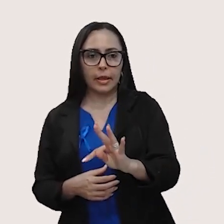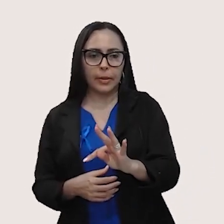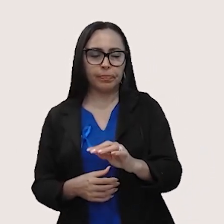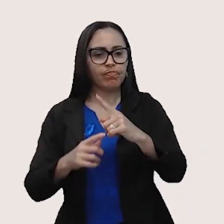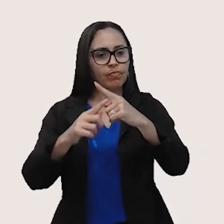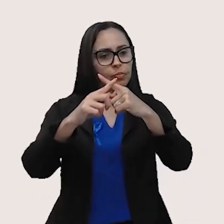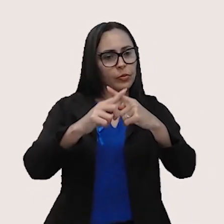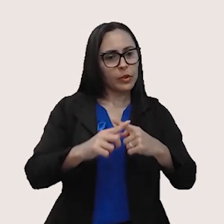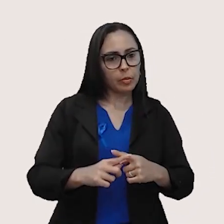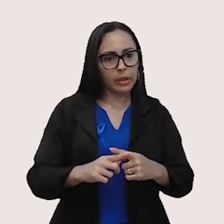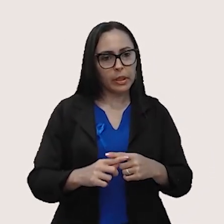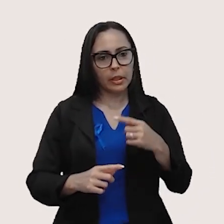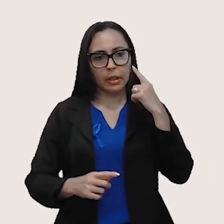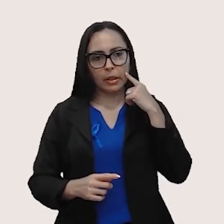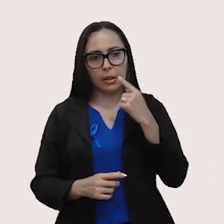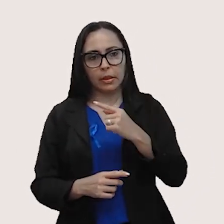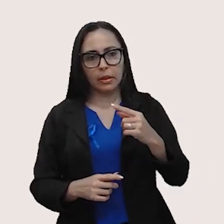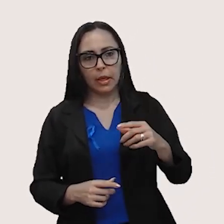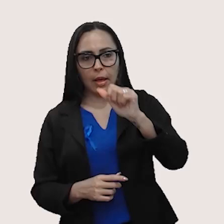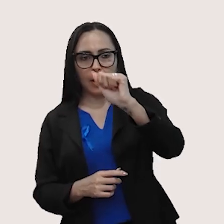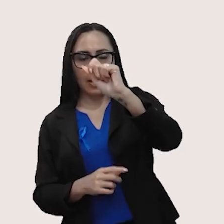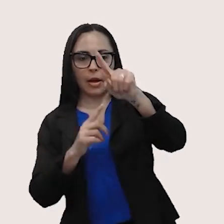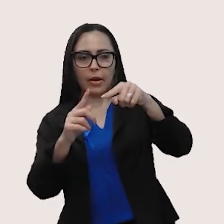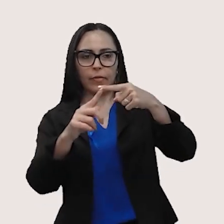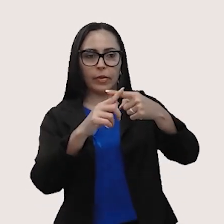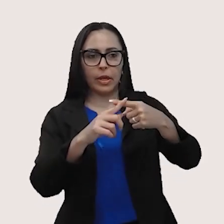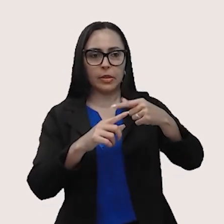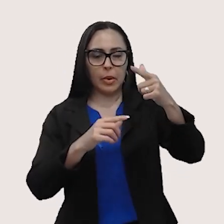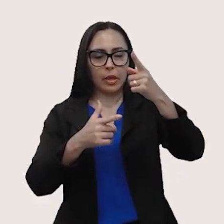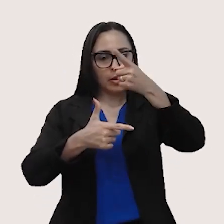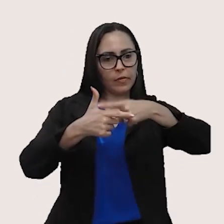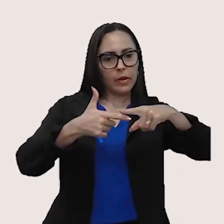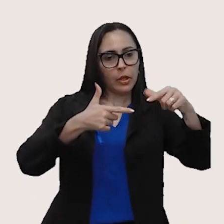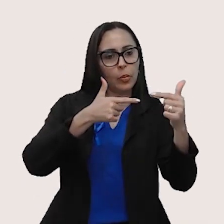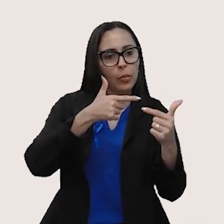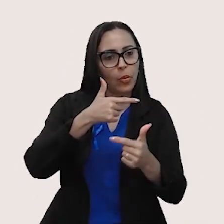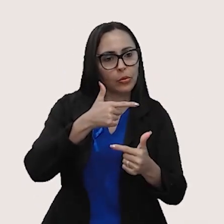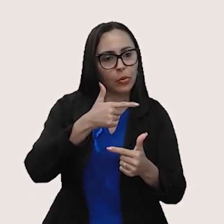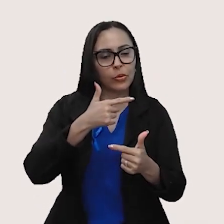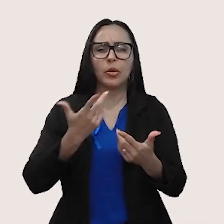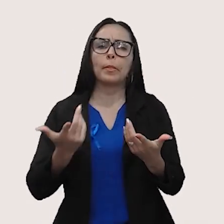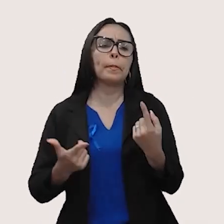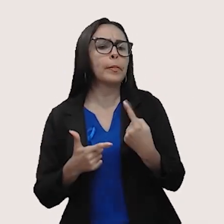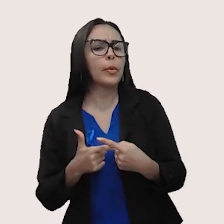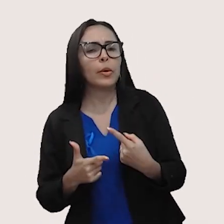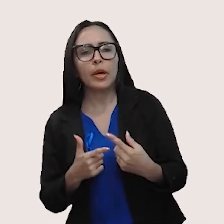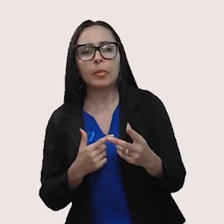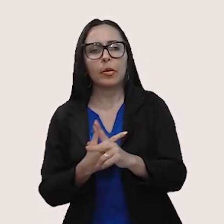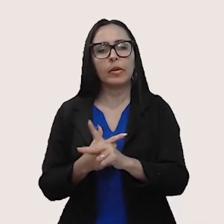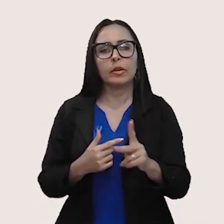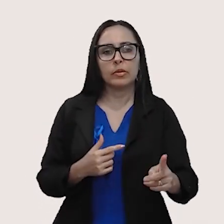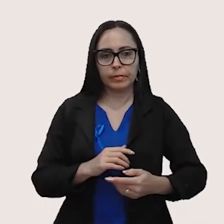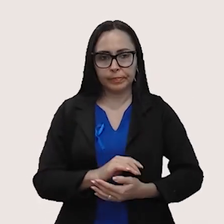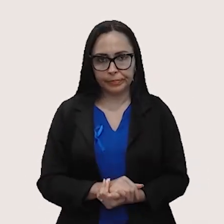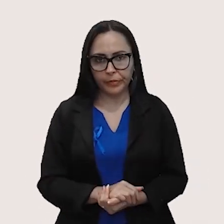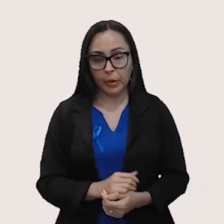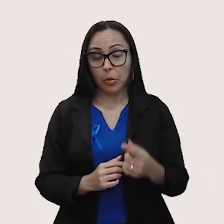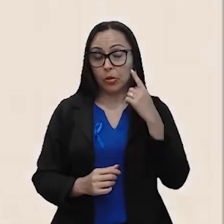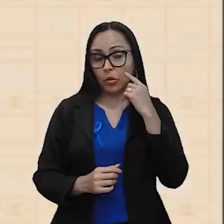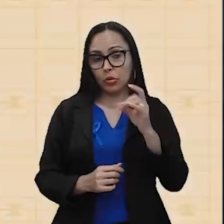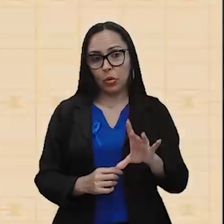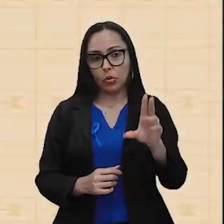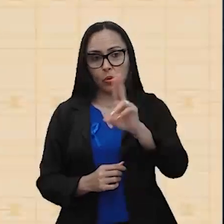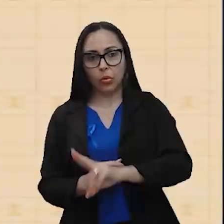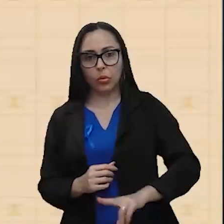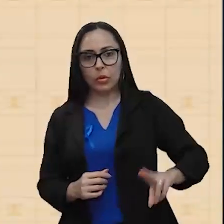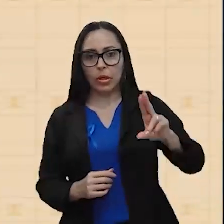comprimento vezes largura e dividir por 2. Por que dividir por 2, professor? Porque eu só estou utilizando metade do